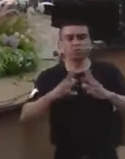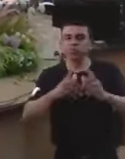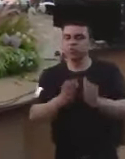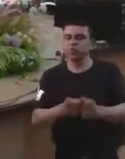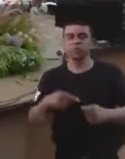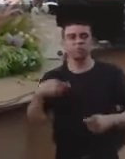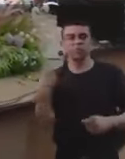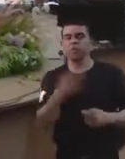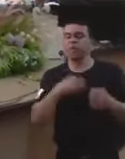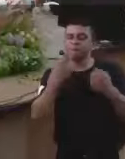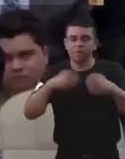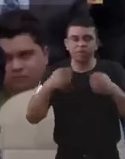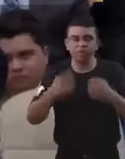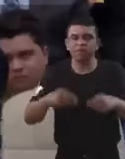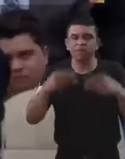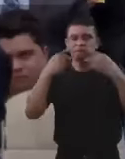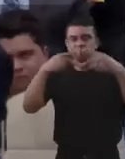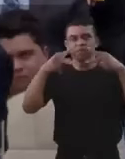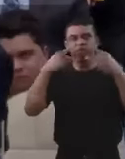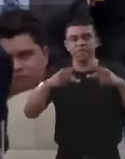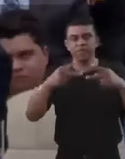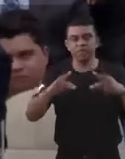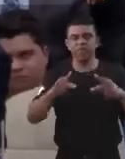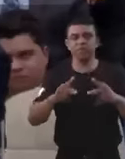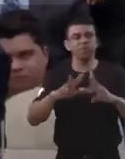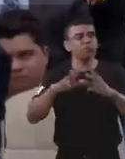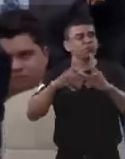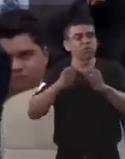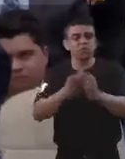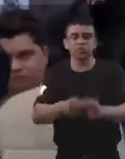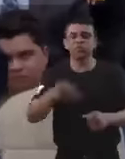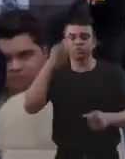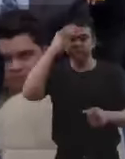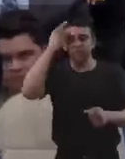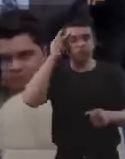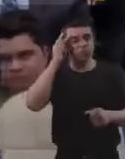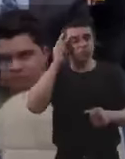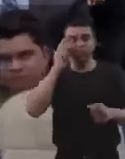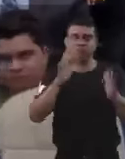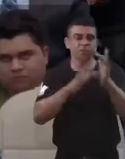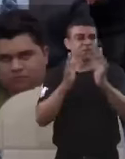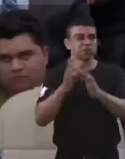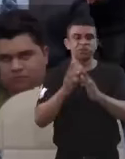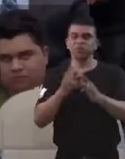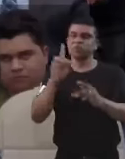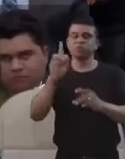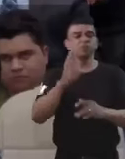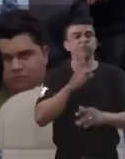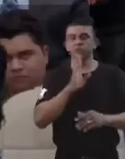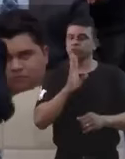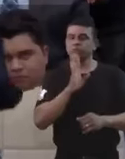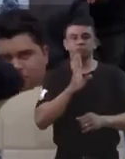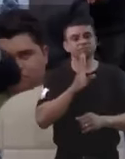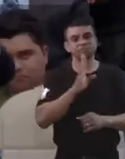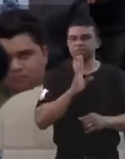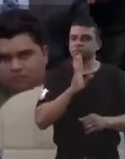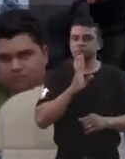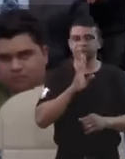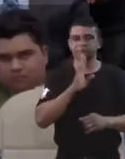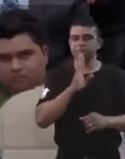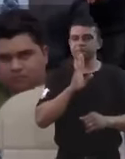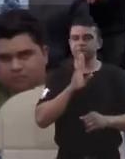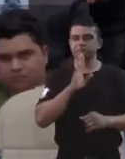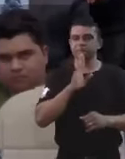não conhecem o seu evangelho transformador. Mas do que adianta sermos